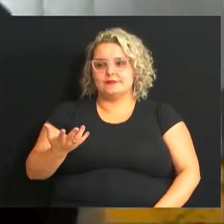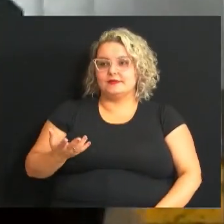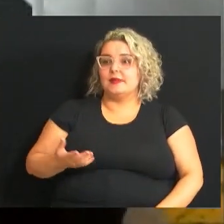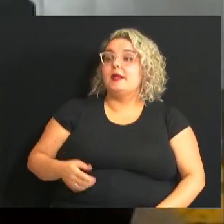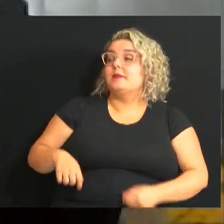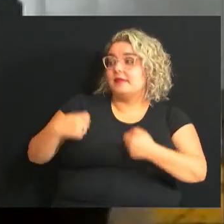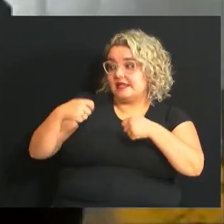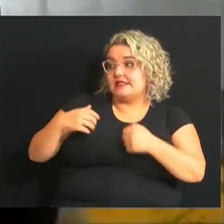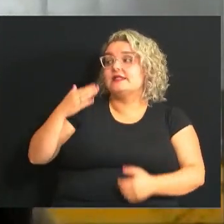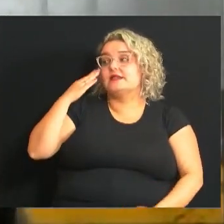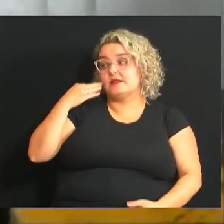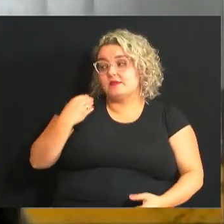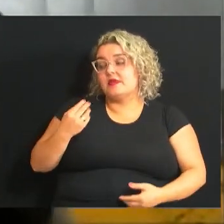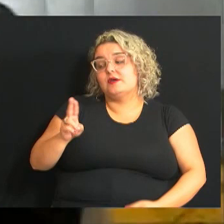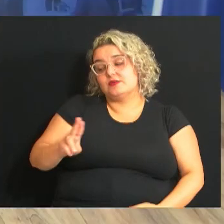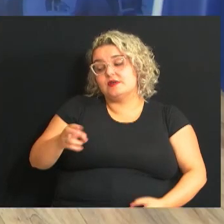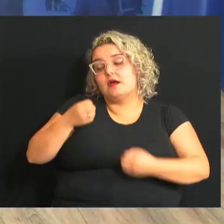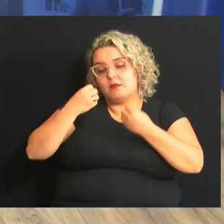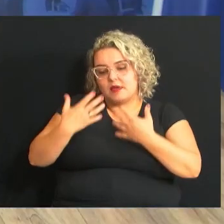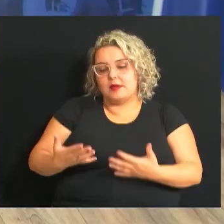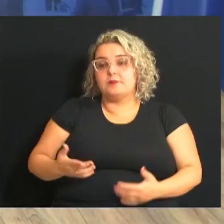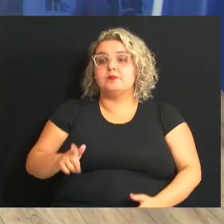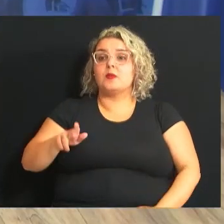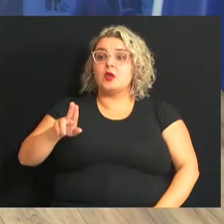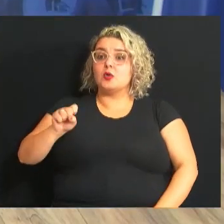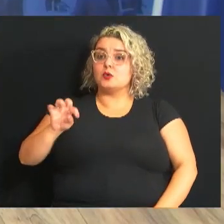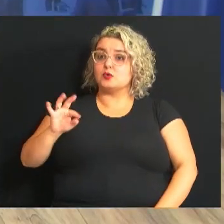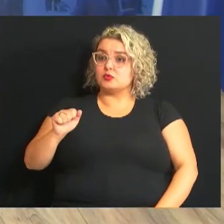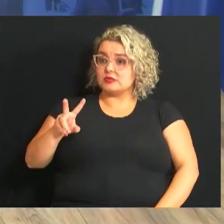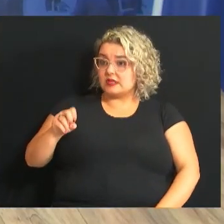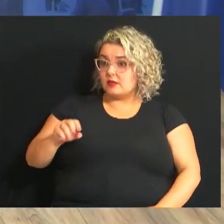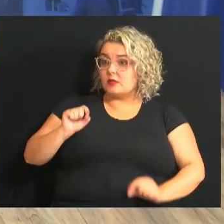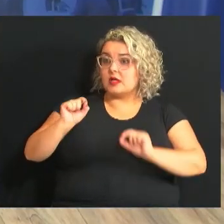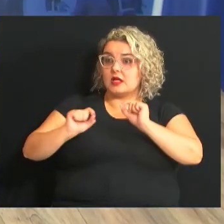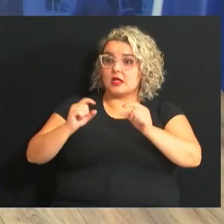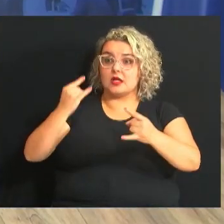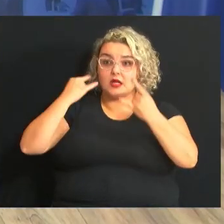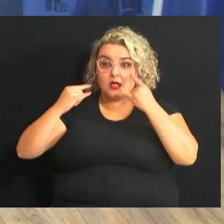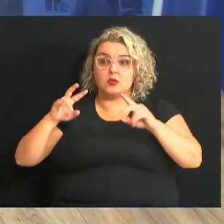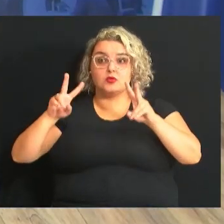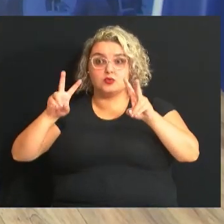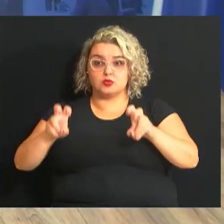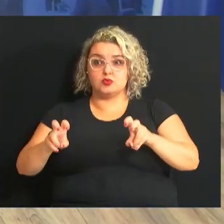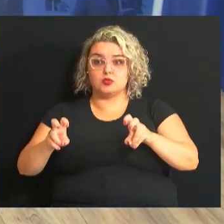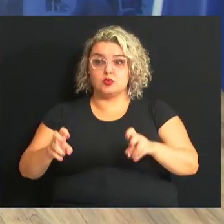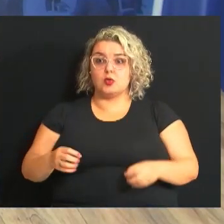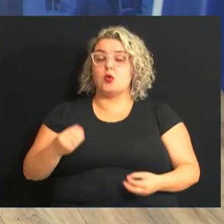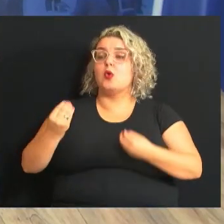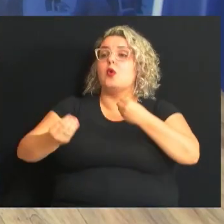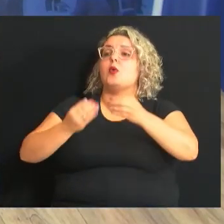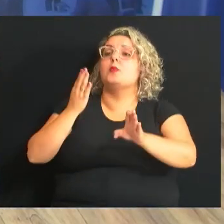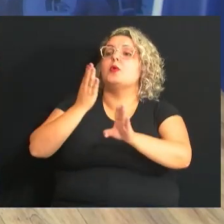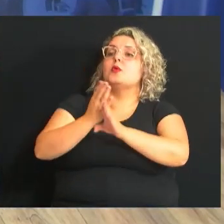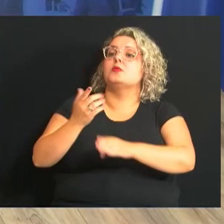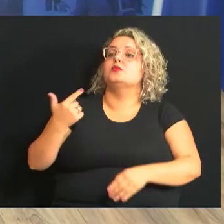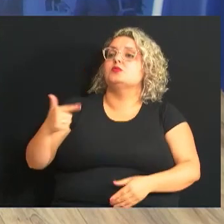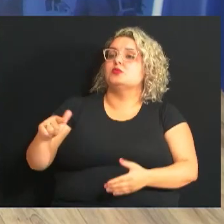né? Gustavo, para quem se interessou sobre este assunto, sobre este tema, onde que pode encontrar o seu livro?